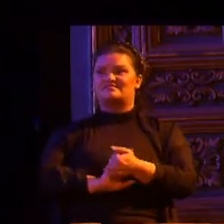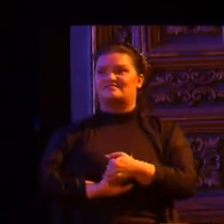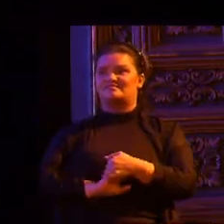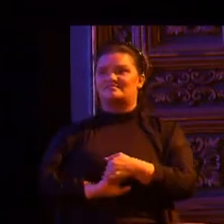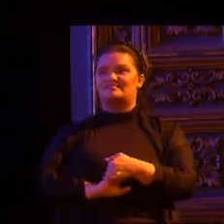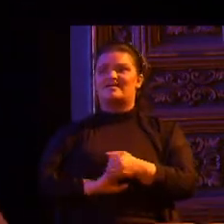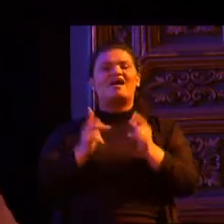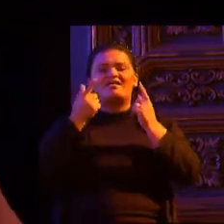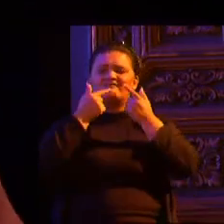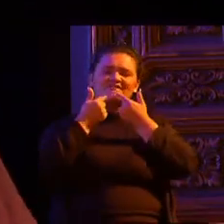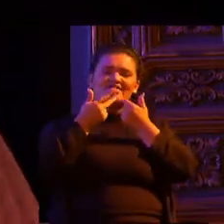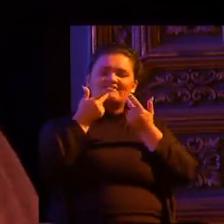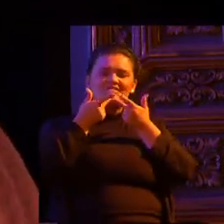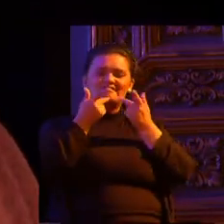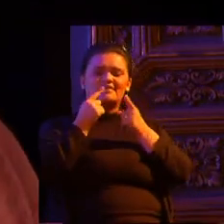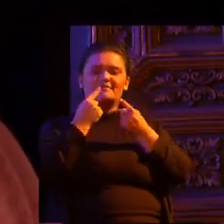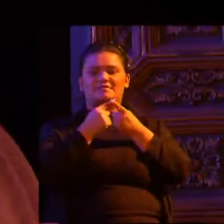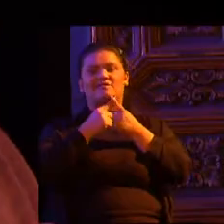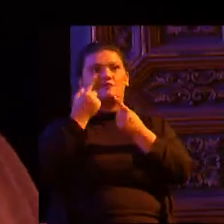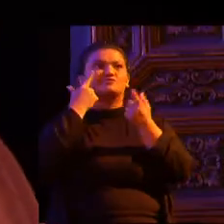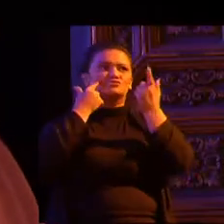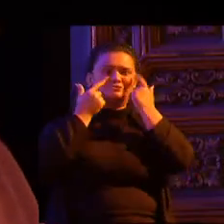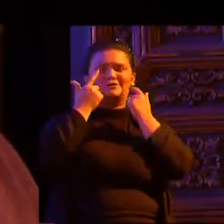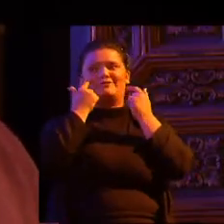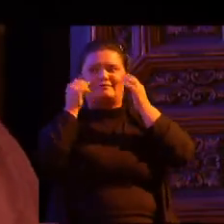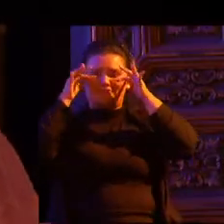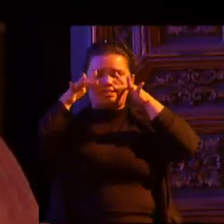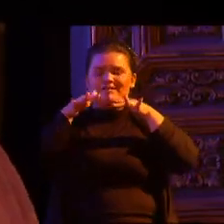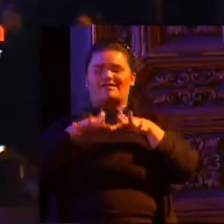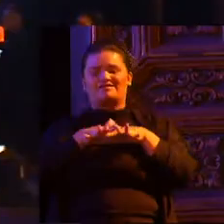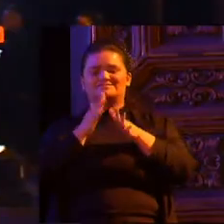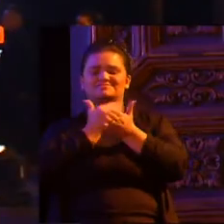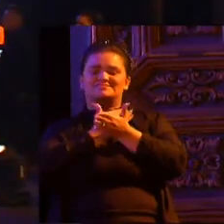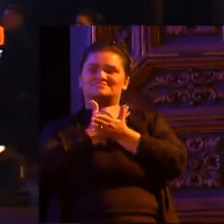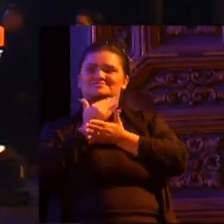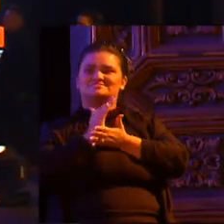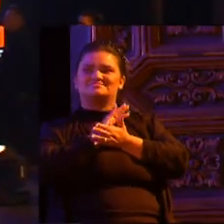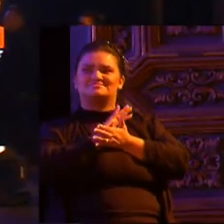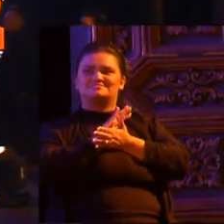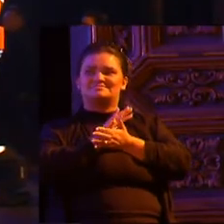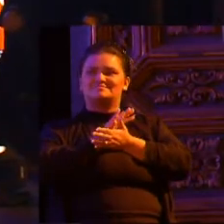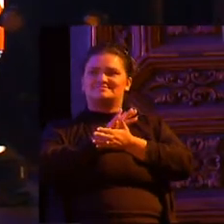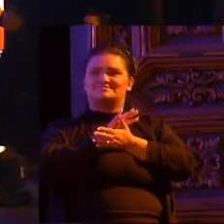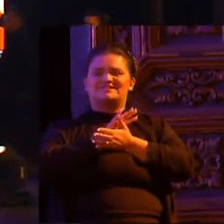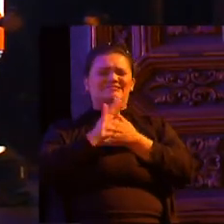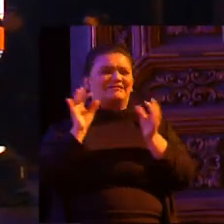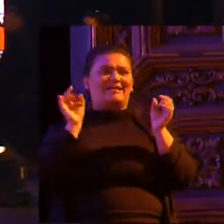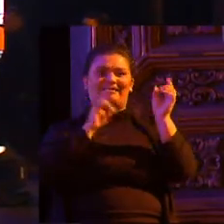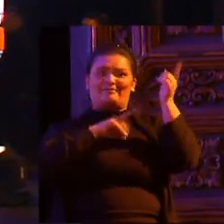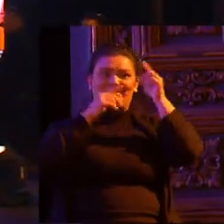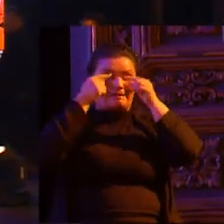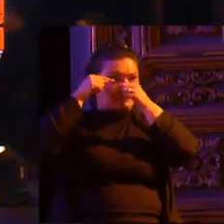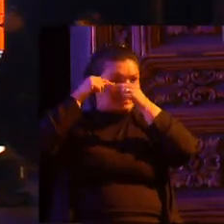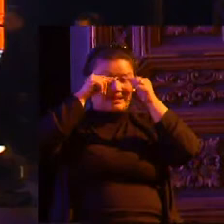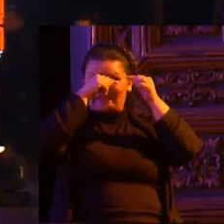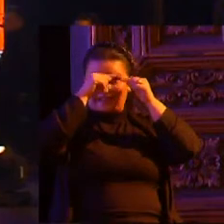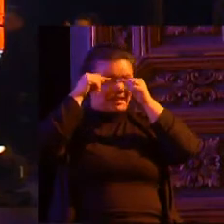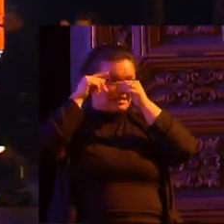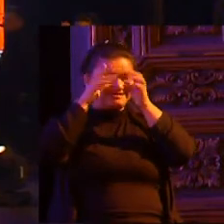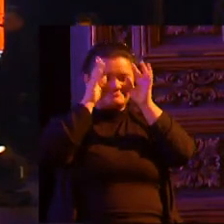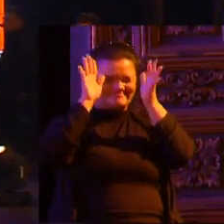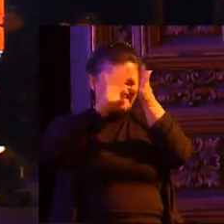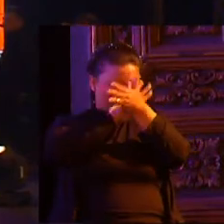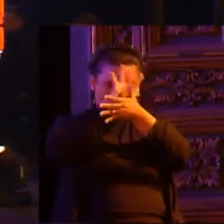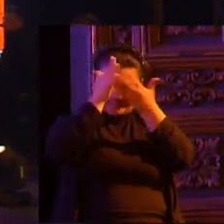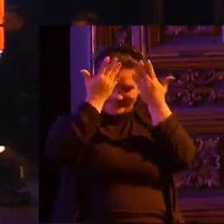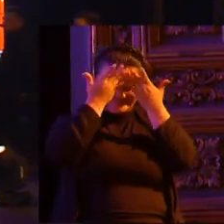me prolongar, porque eu vou chorar. E a noite vai começar a esquentar. Eu acabei com a maquiagem da Vitória. A noite